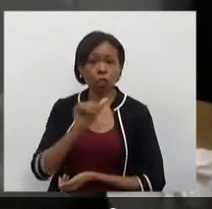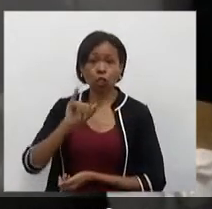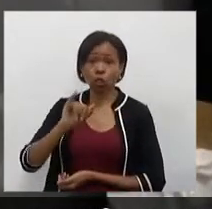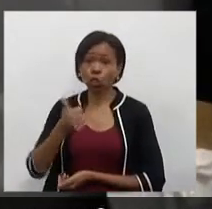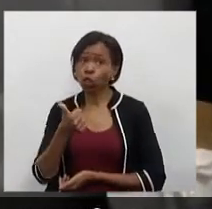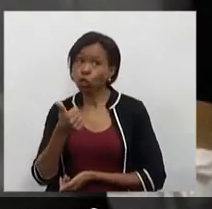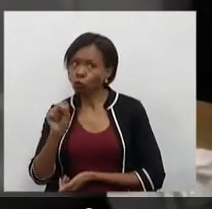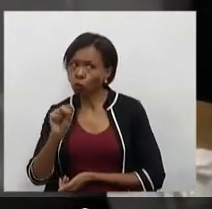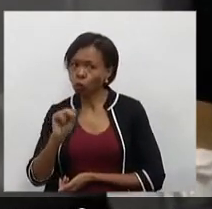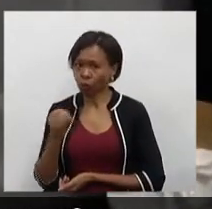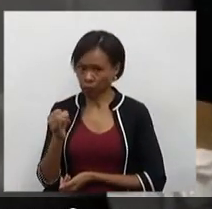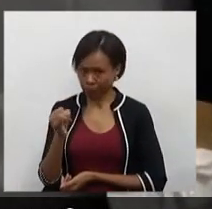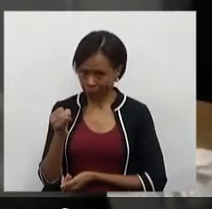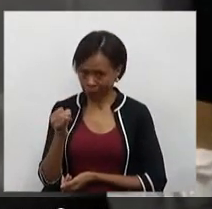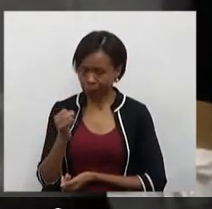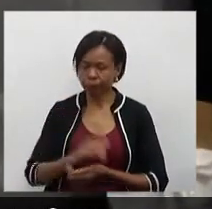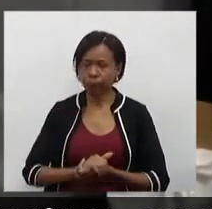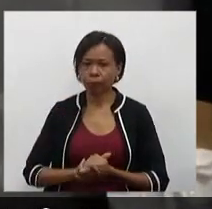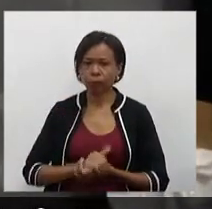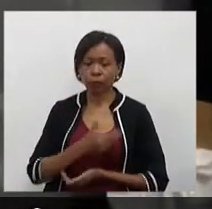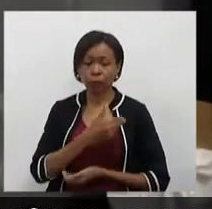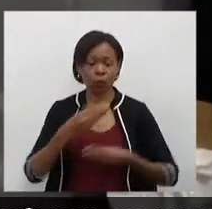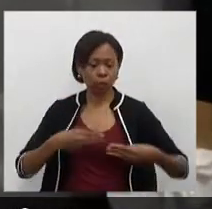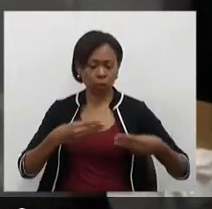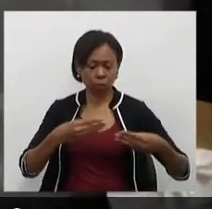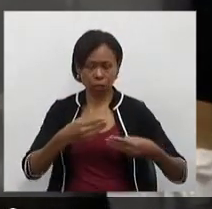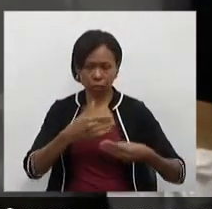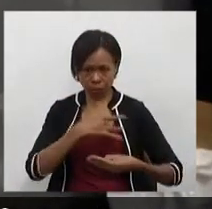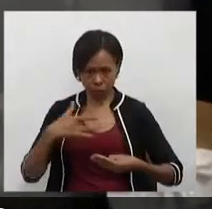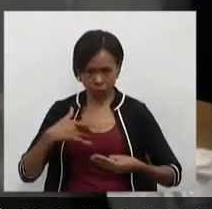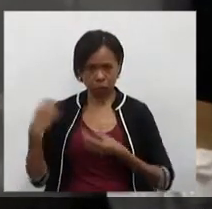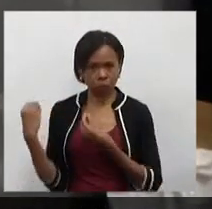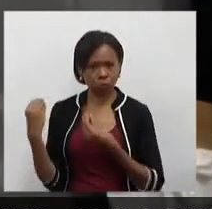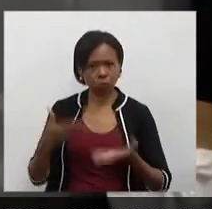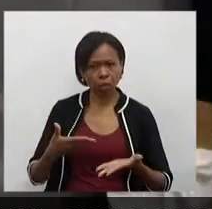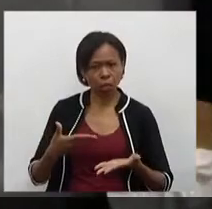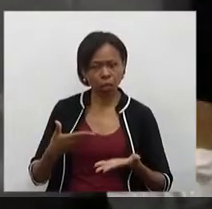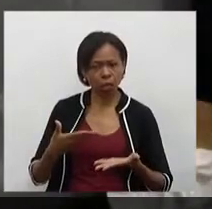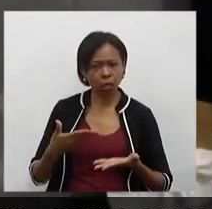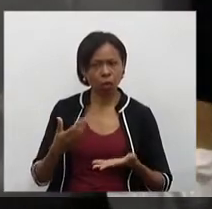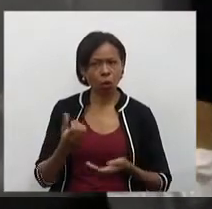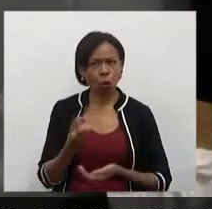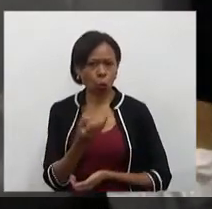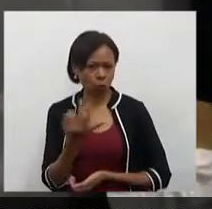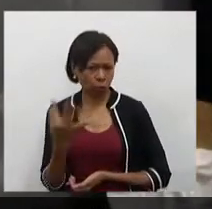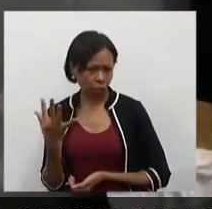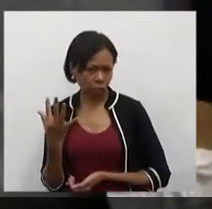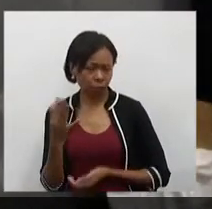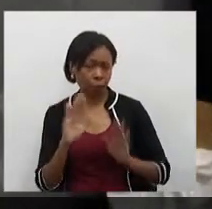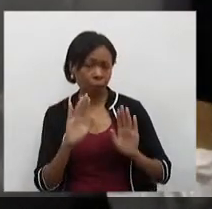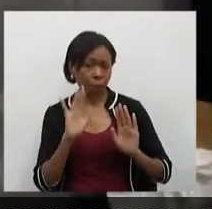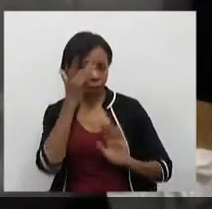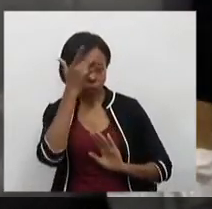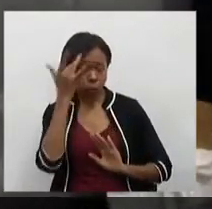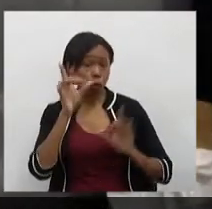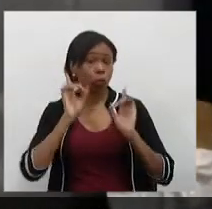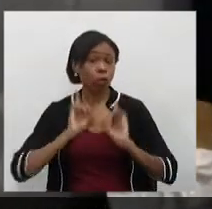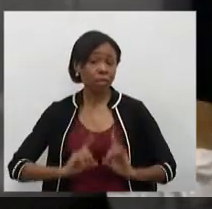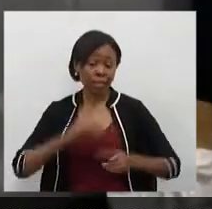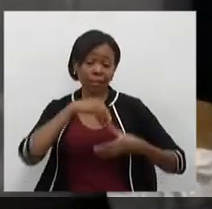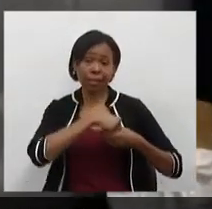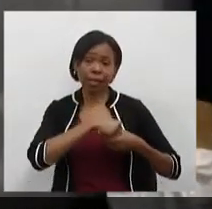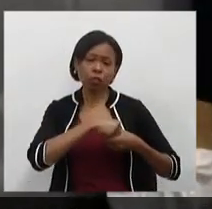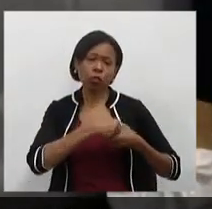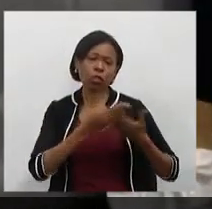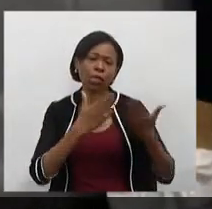janeiro, o Ministério da Saúde mandou um quantitativo para, por exemplo, pessoas com deficiência institucionalizadas, né? Pessoas